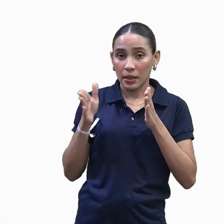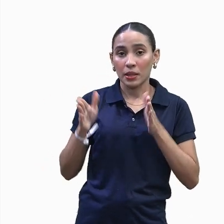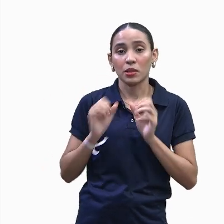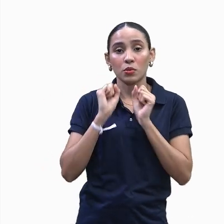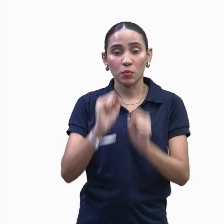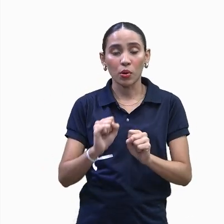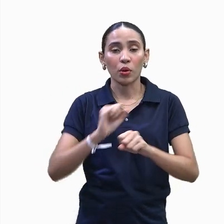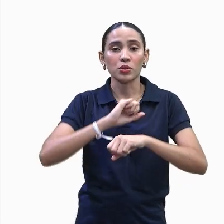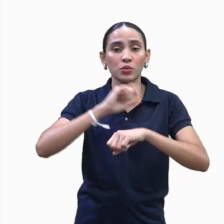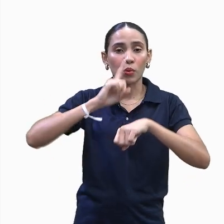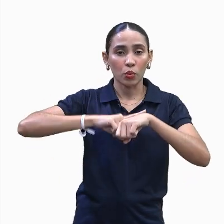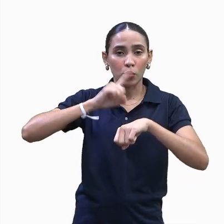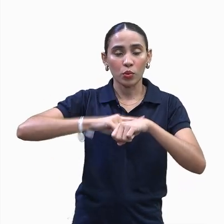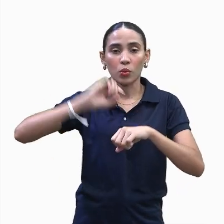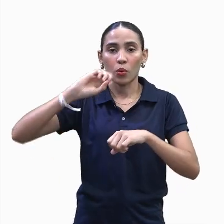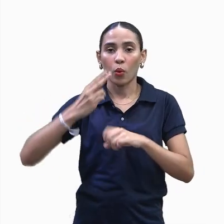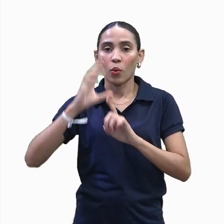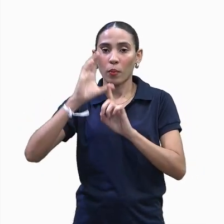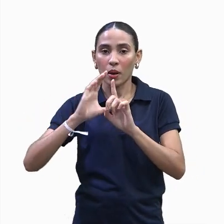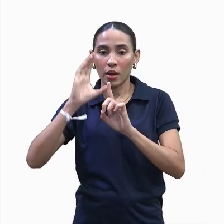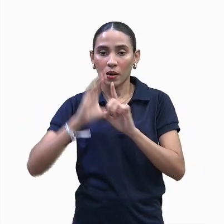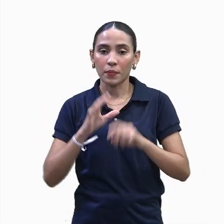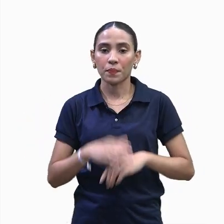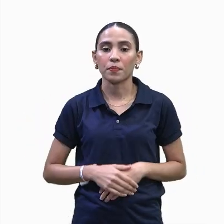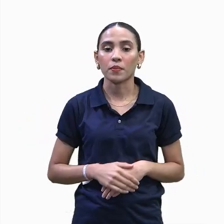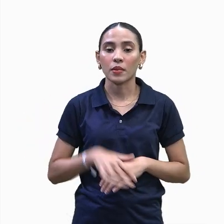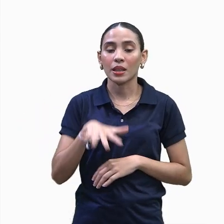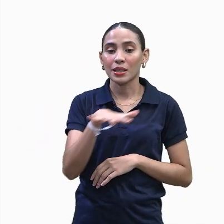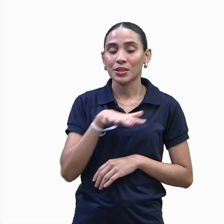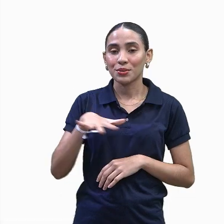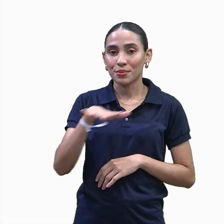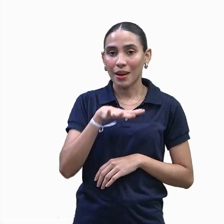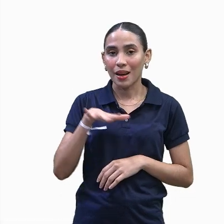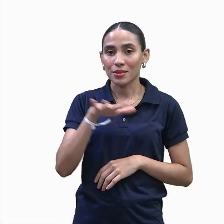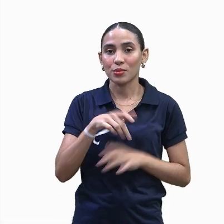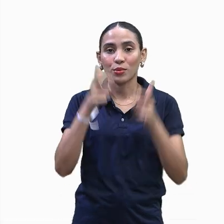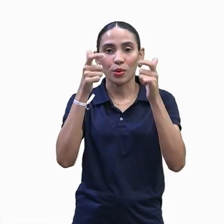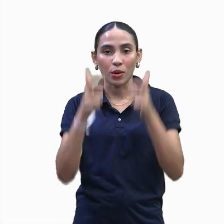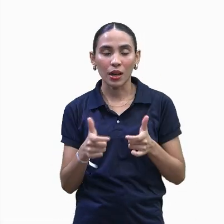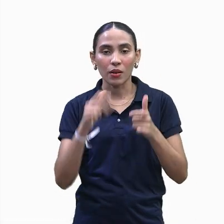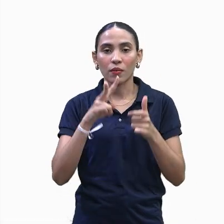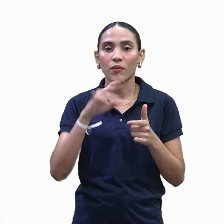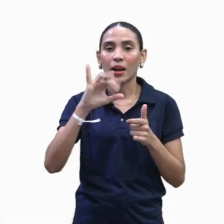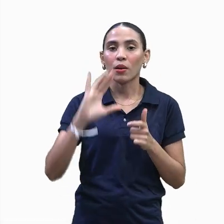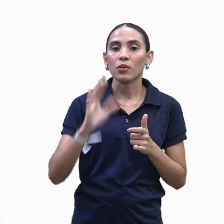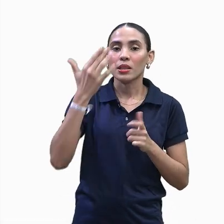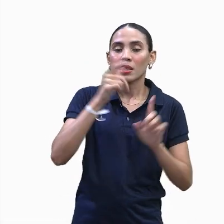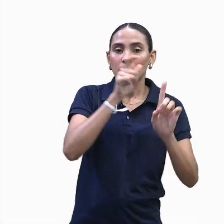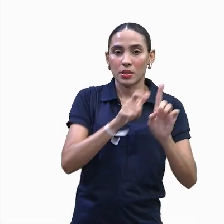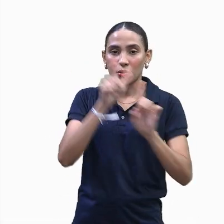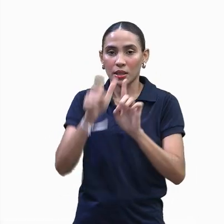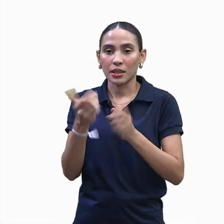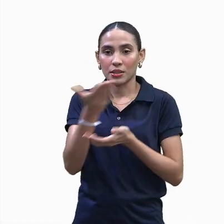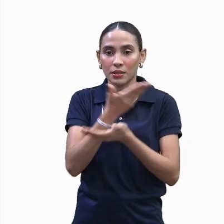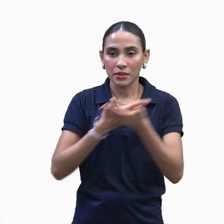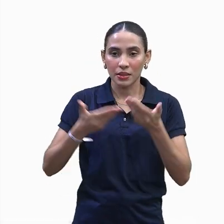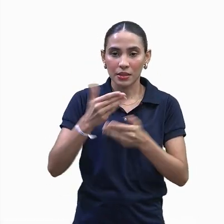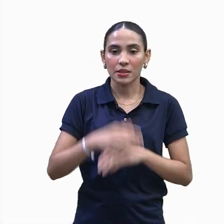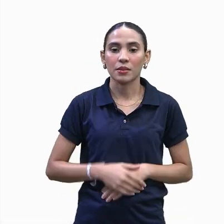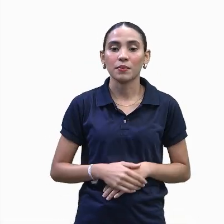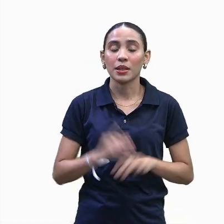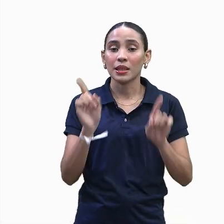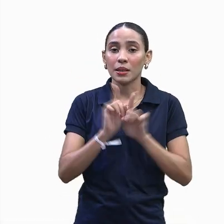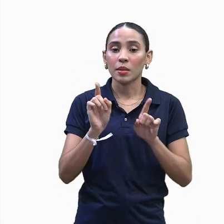tempo cronológico ou o tempo psicológico também, o espaço, que é o local onde os personagens vão se movimentar,